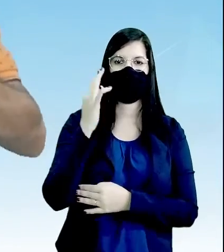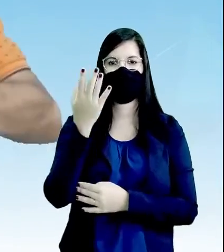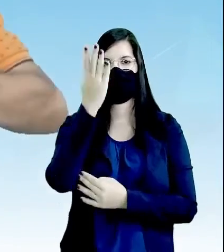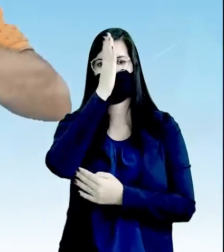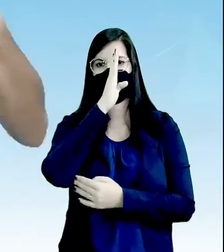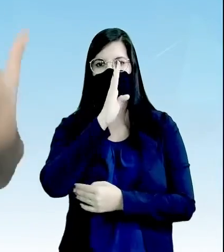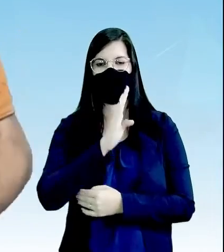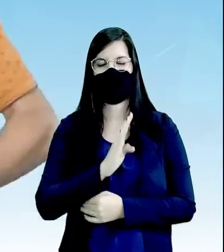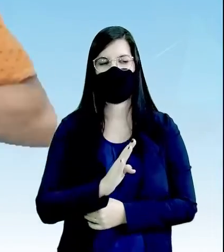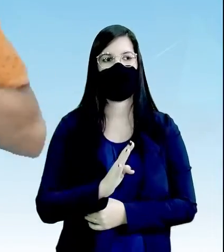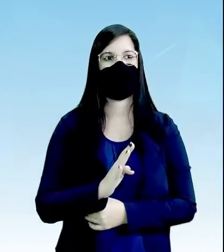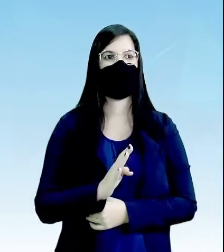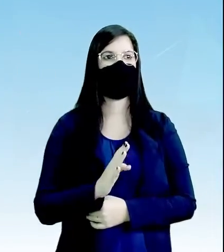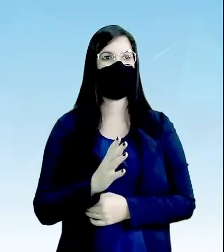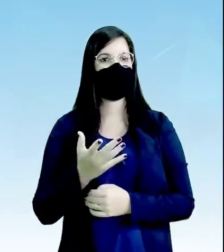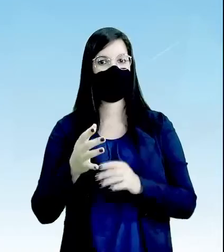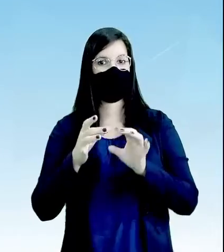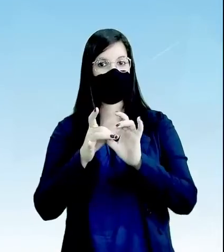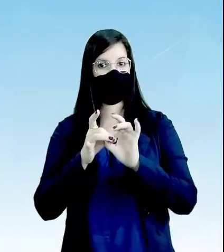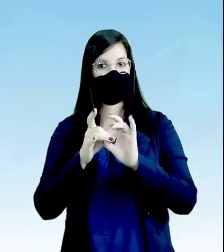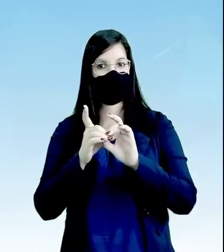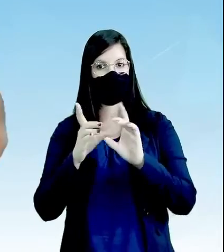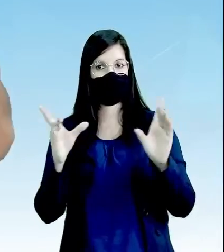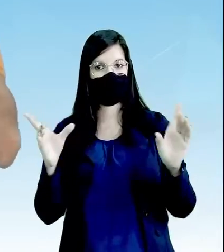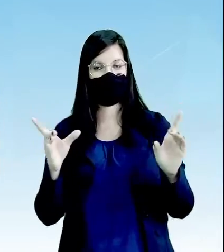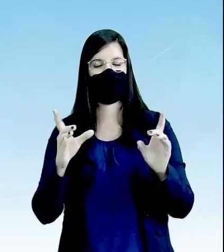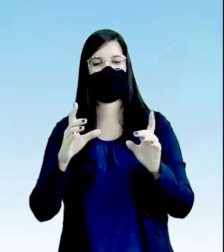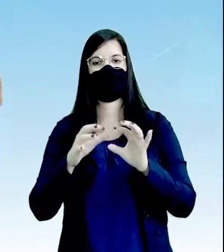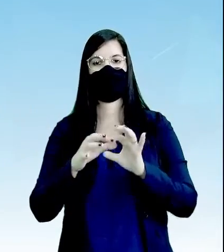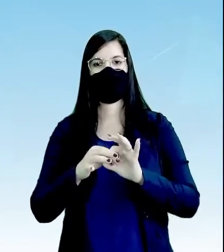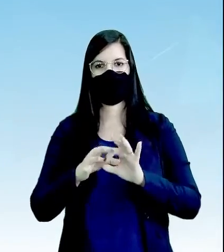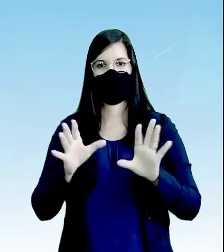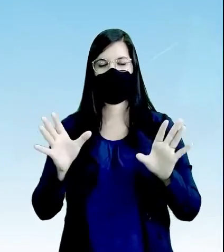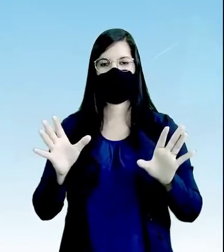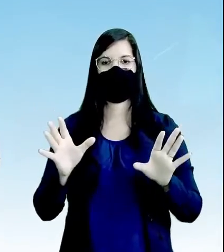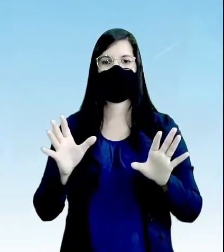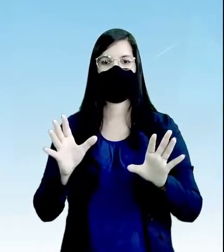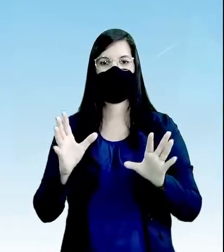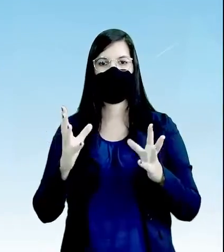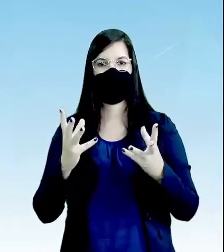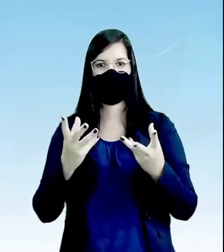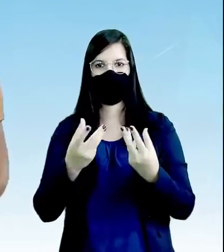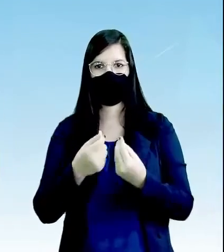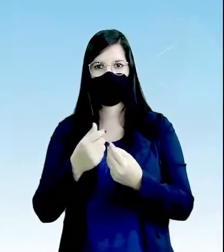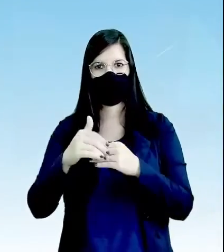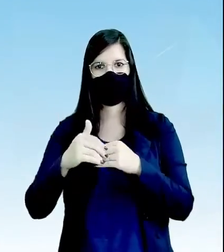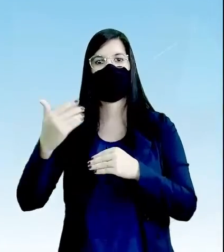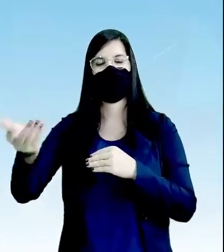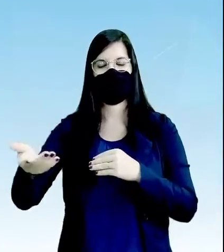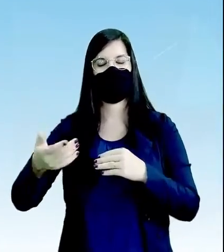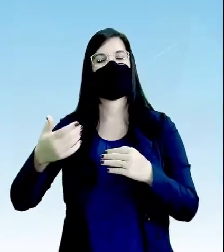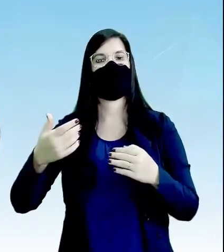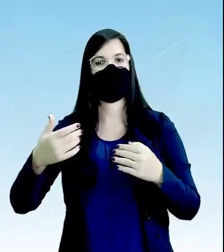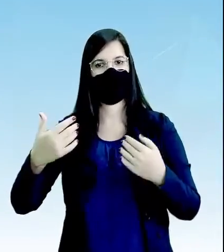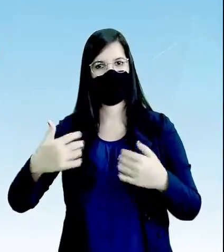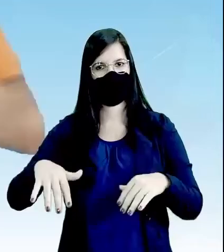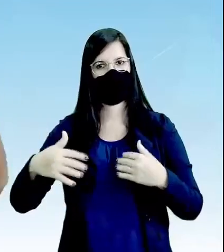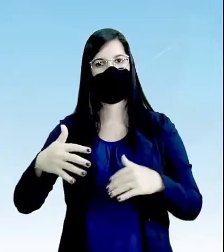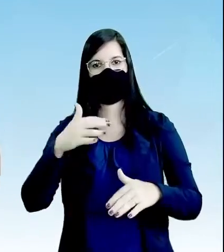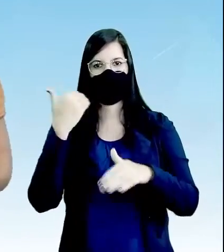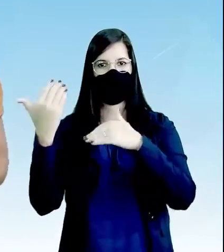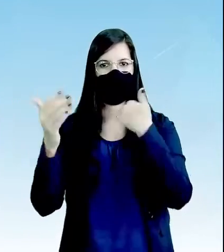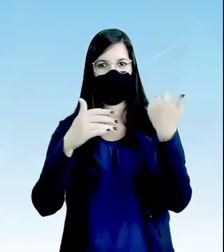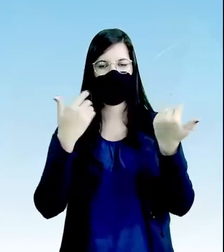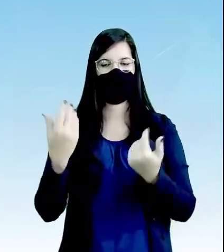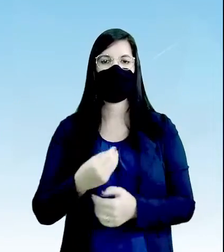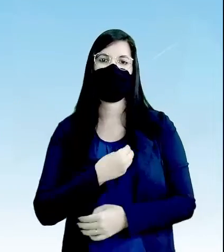nós temos hoje de democracia, de liberdade, custou sangue lá fora, lá atrás, custou vidas como a do